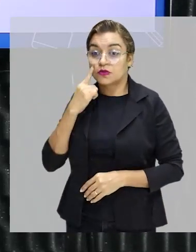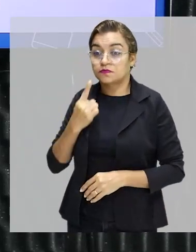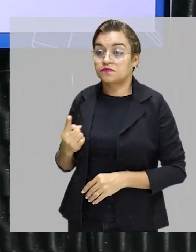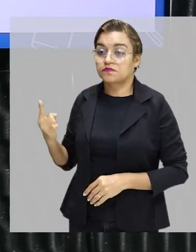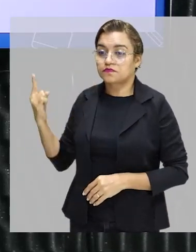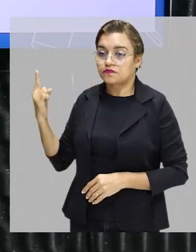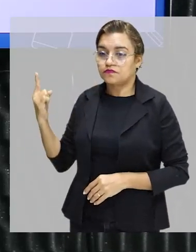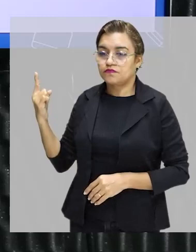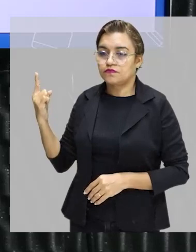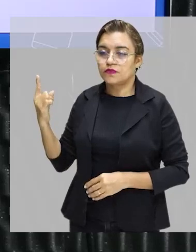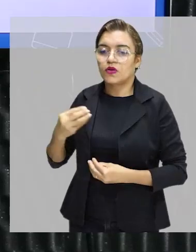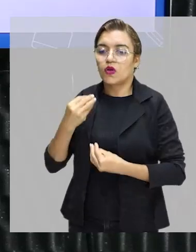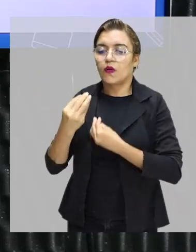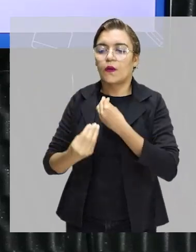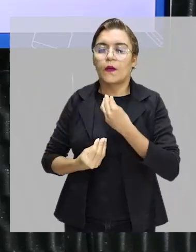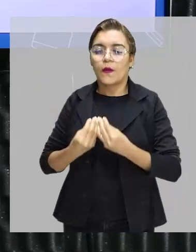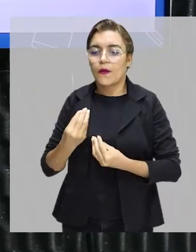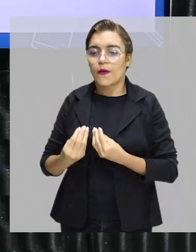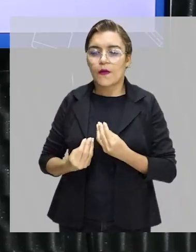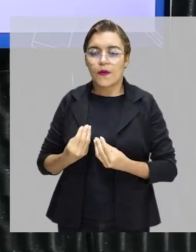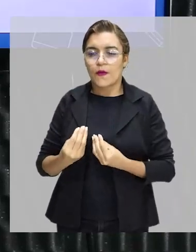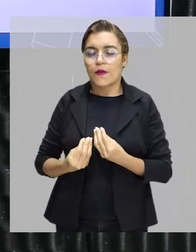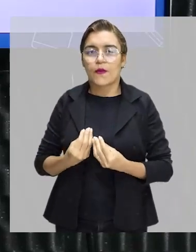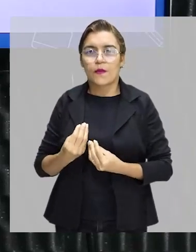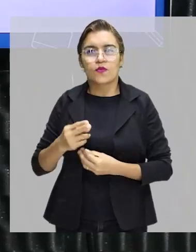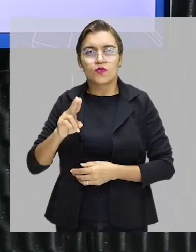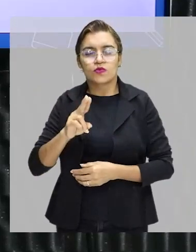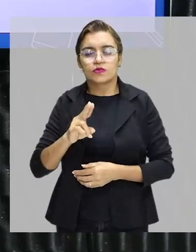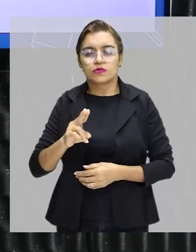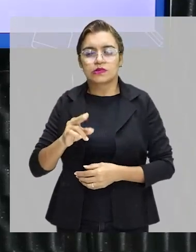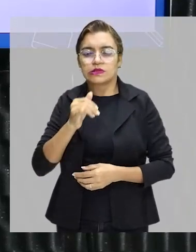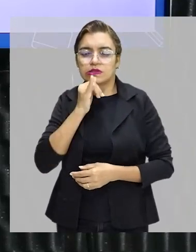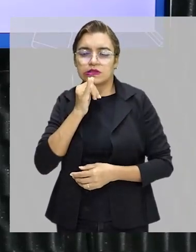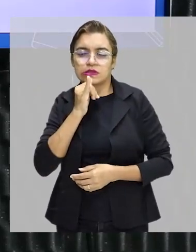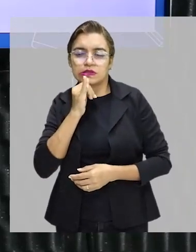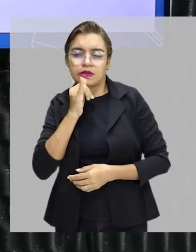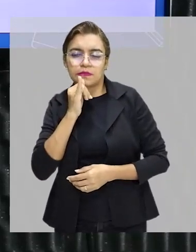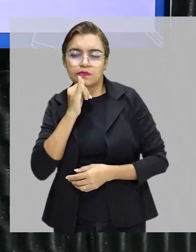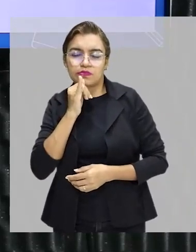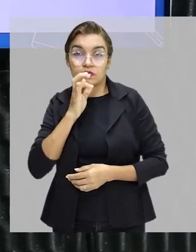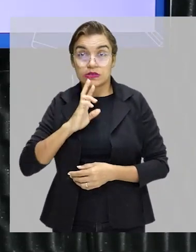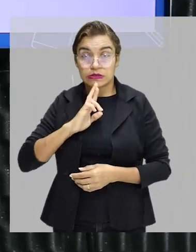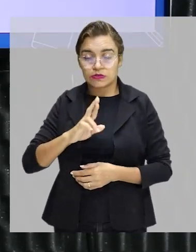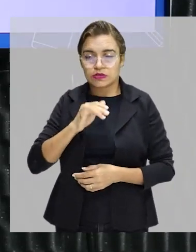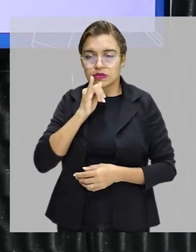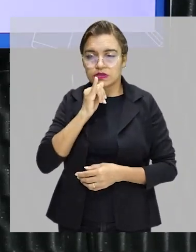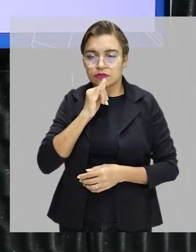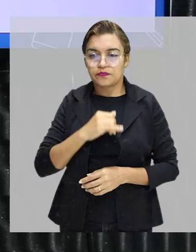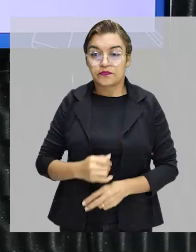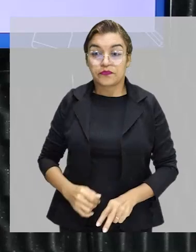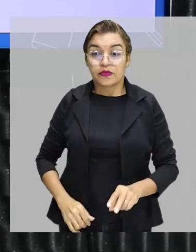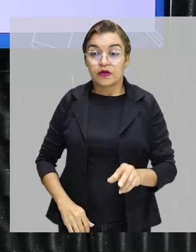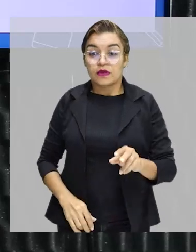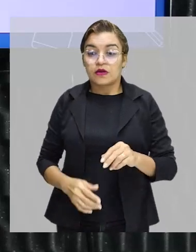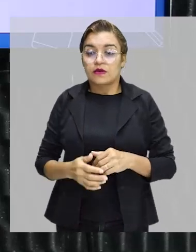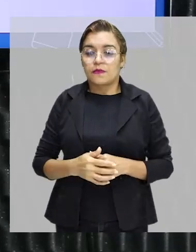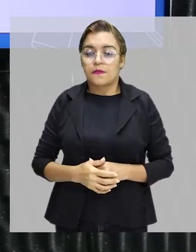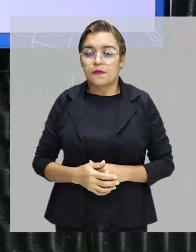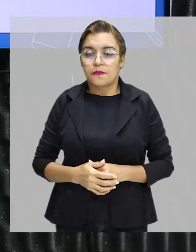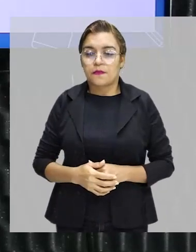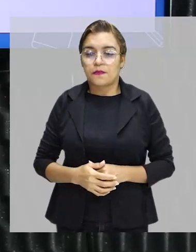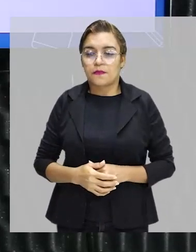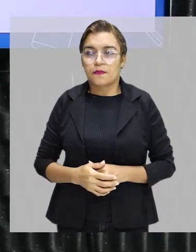resolução no quadro, certo? O volume final, por exemplo, é o volume inicial mais o volume